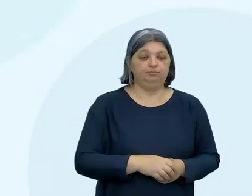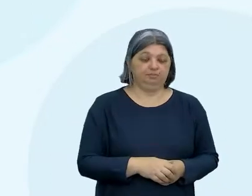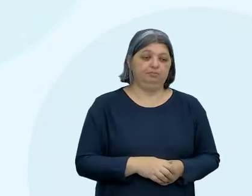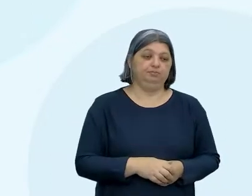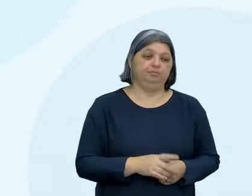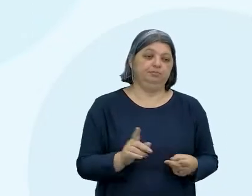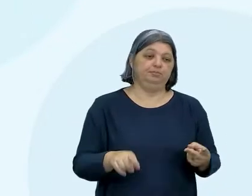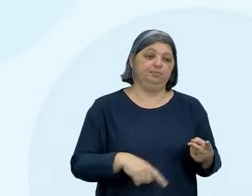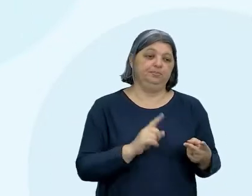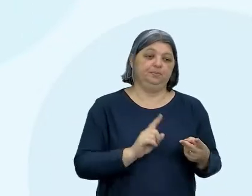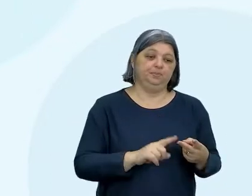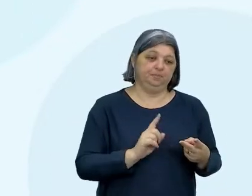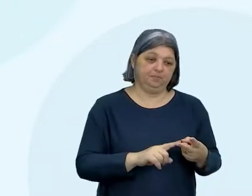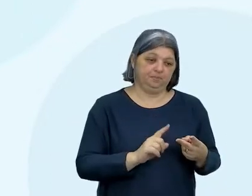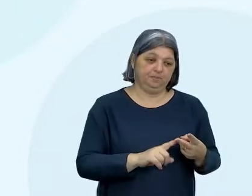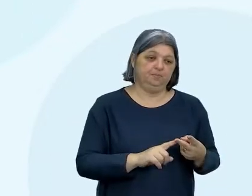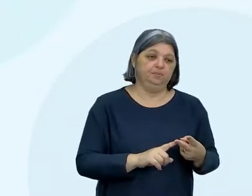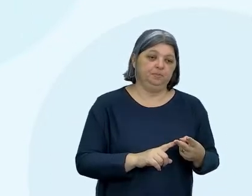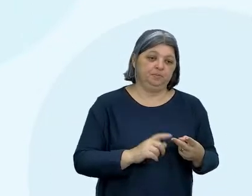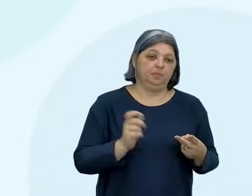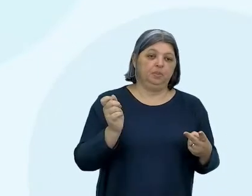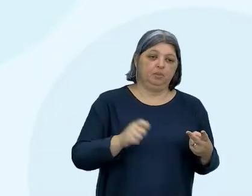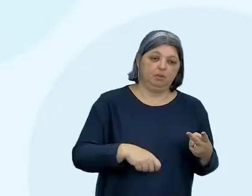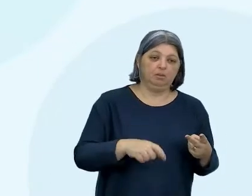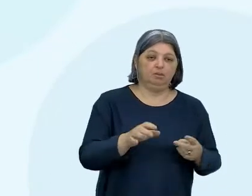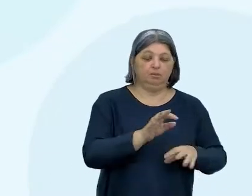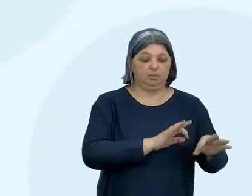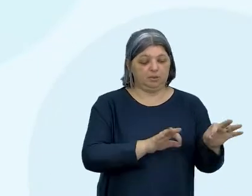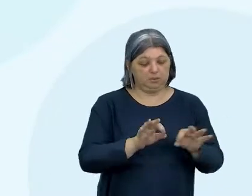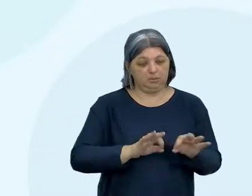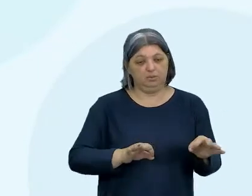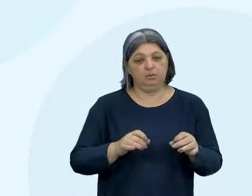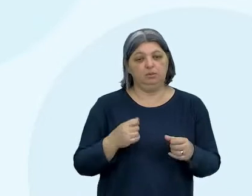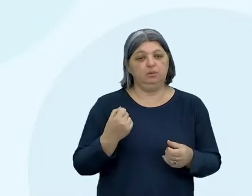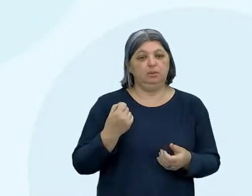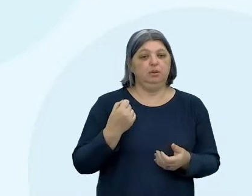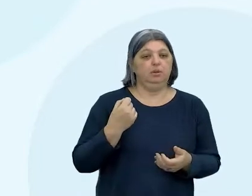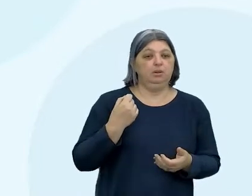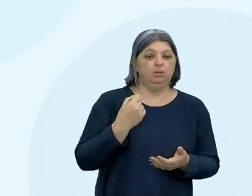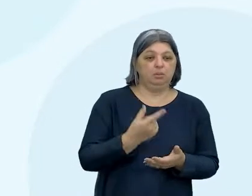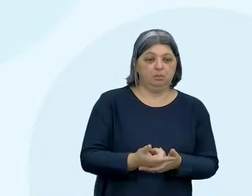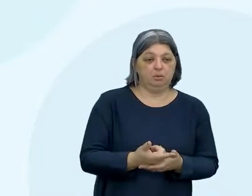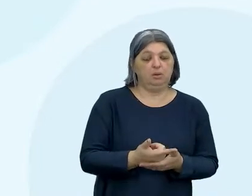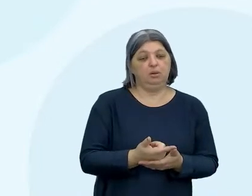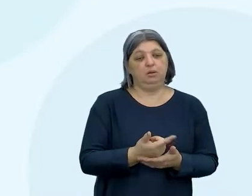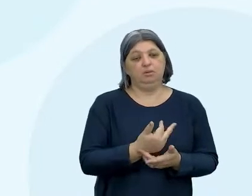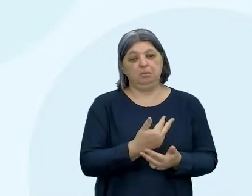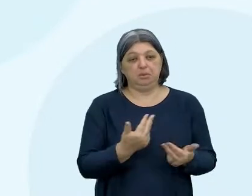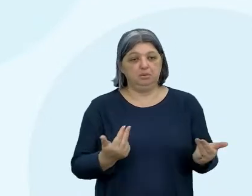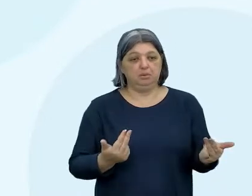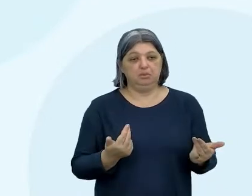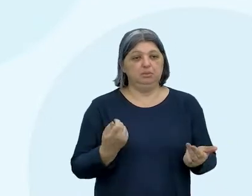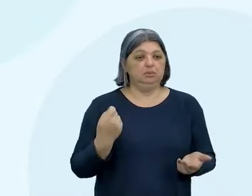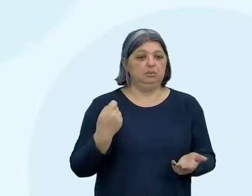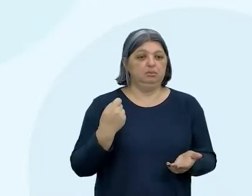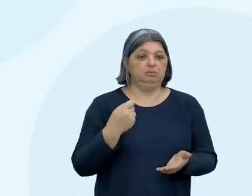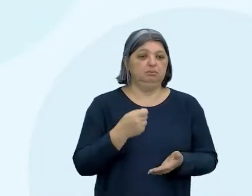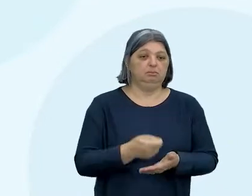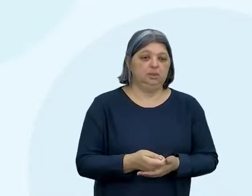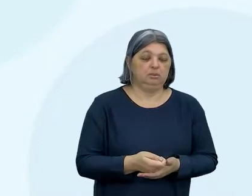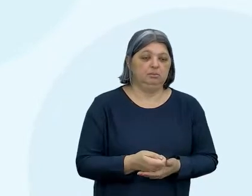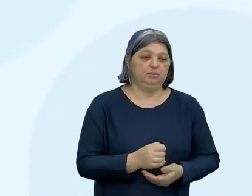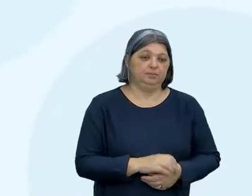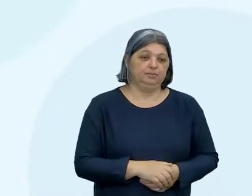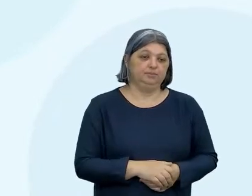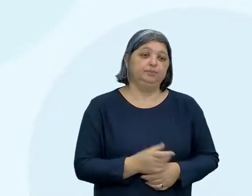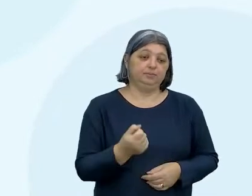1. O item 2, a condição de planejamento de uma compra. Então, a gente sempre precisa aí planejar, né? Então, se a gente